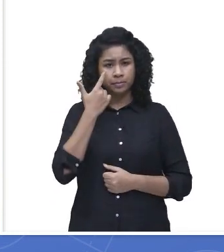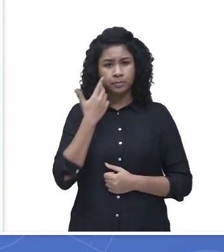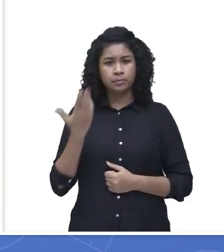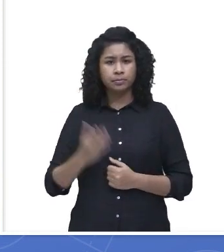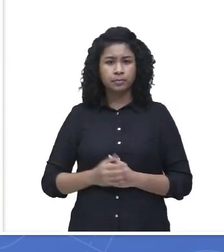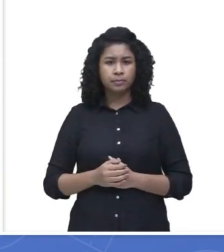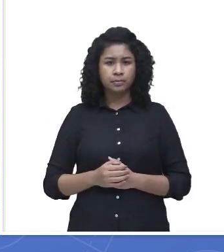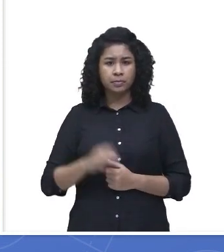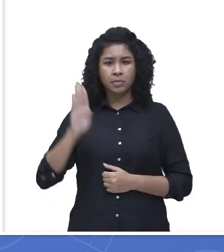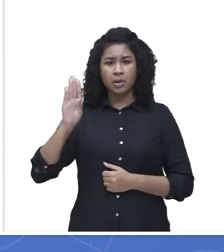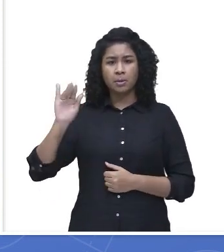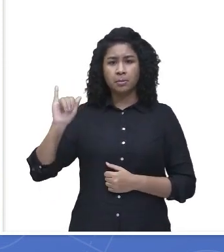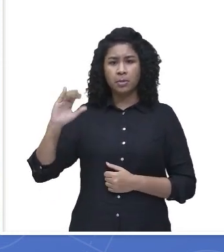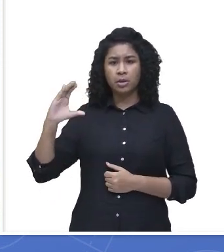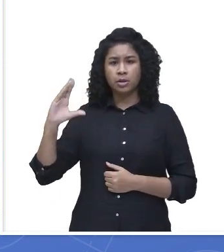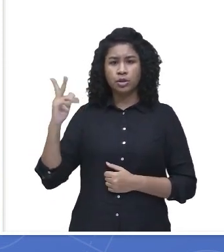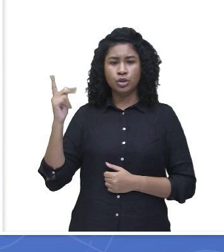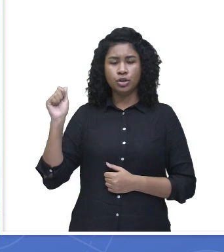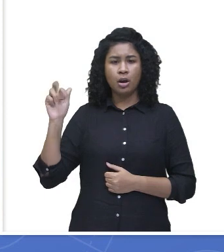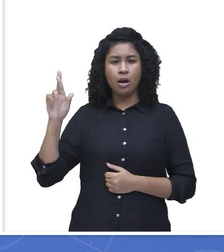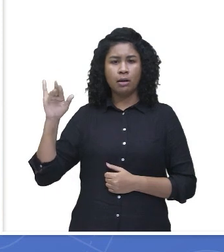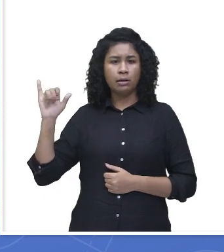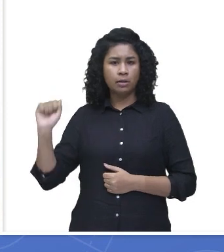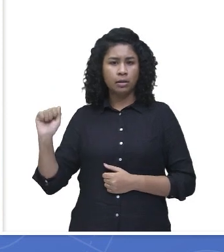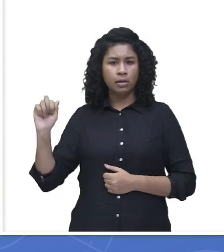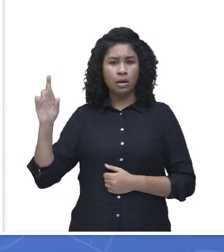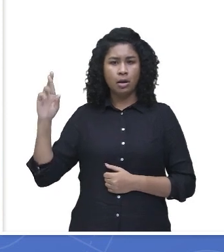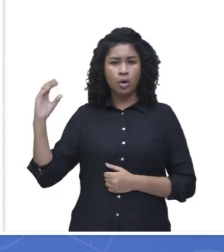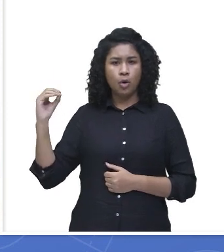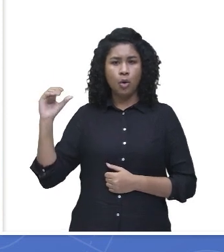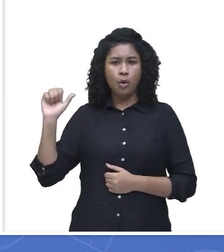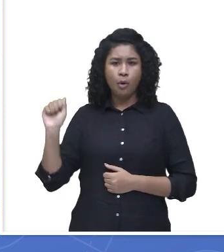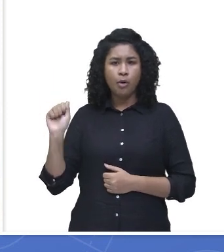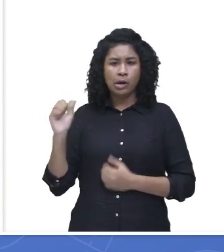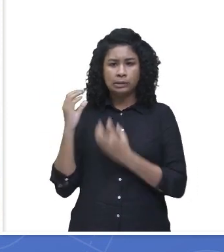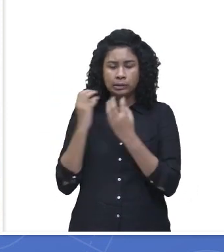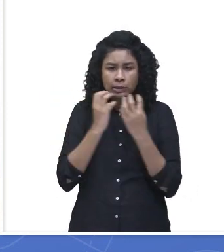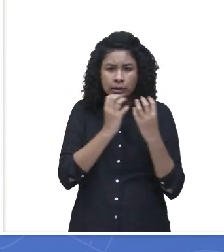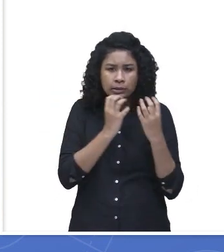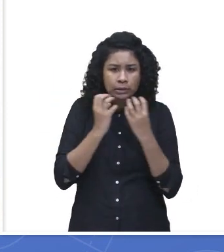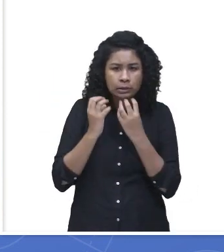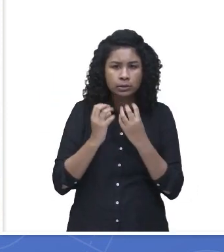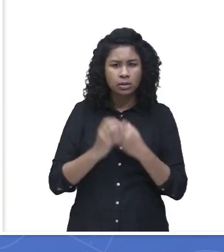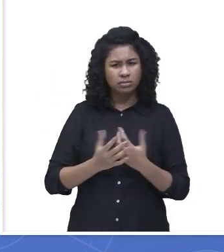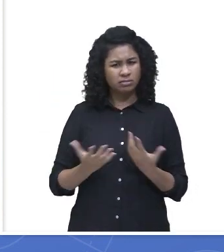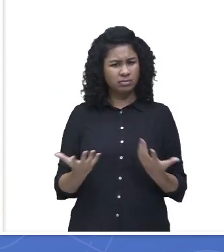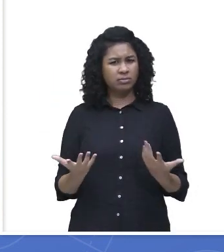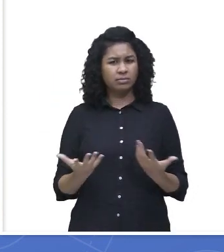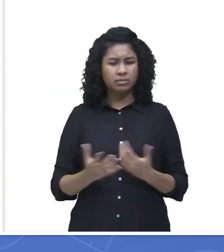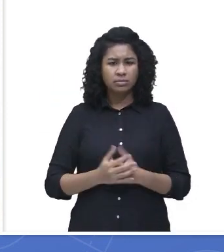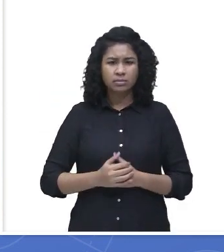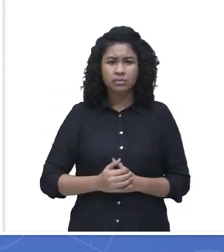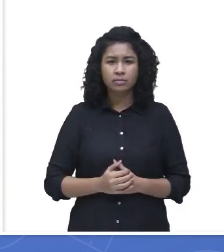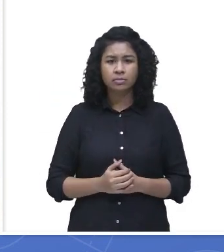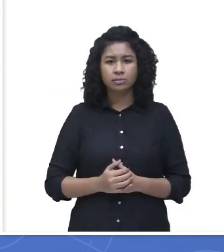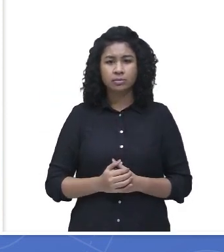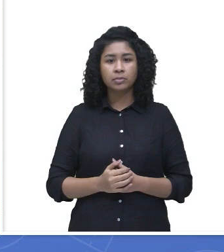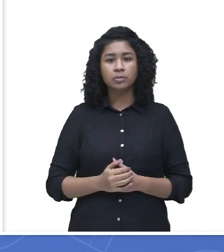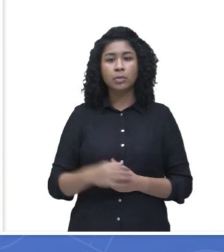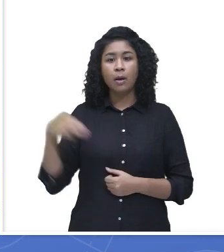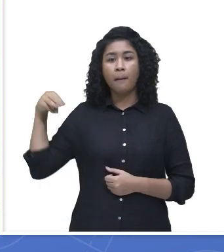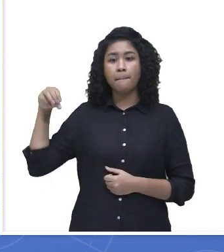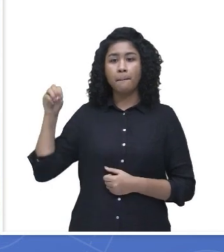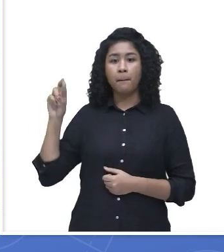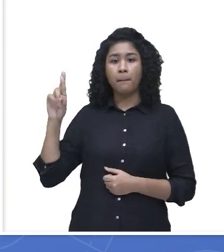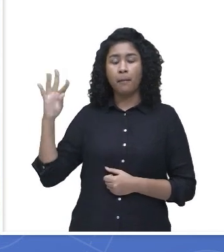roa? Bicharia, né? Roa, roer, decompor, todo o meu coração depois da morte. Olha só, uma